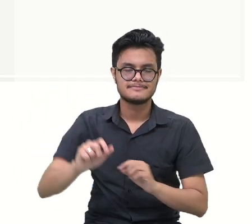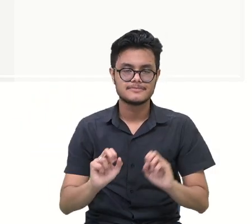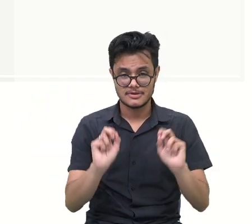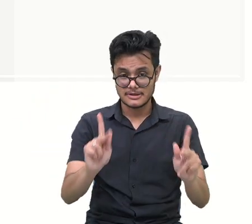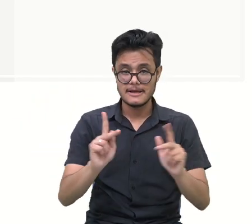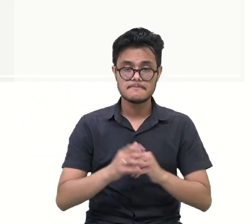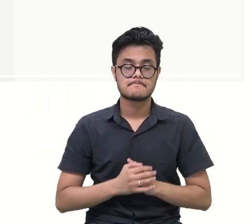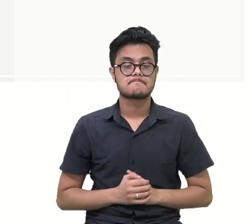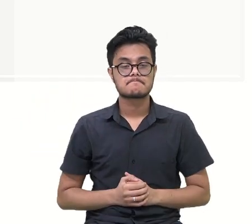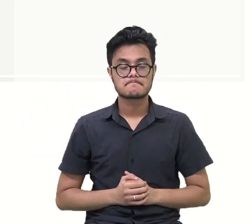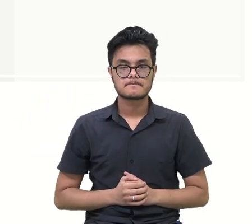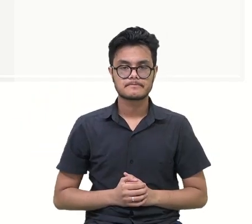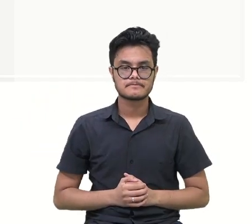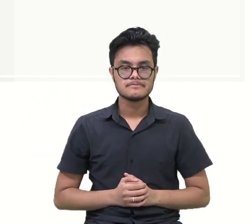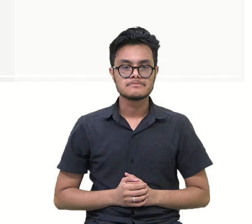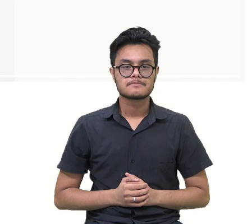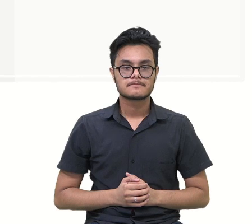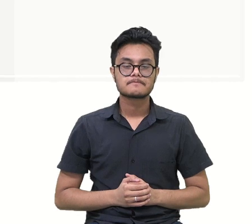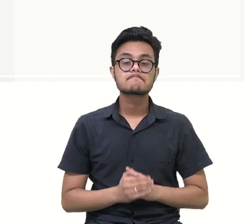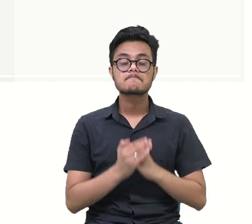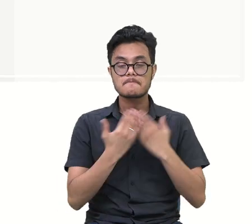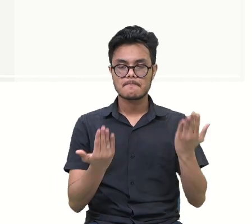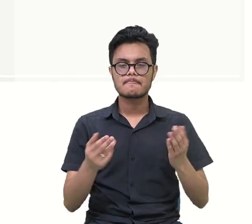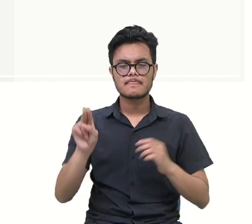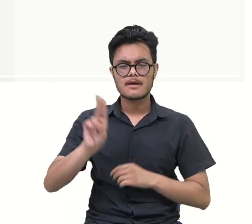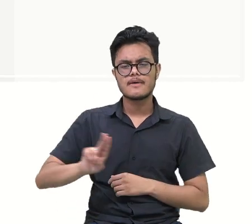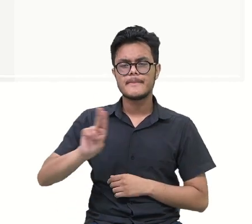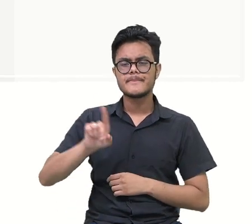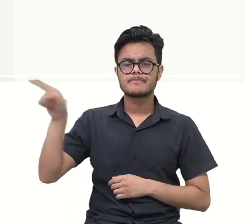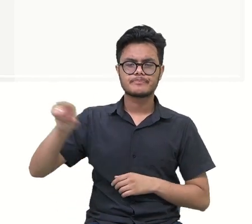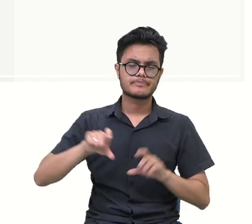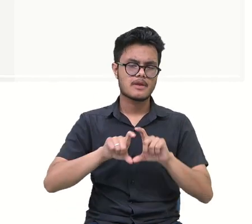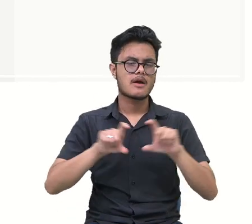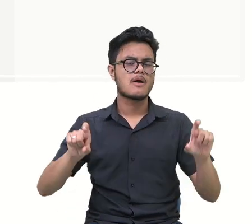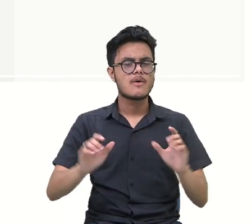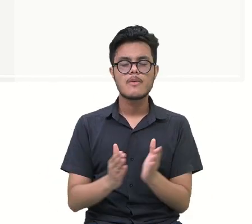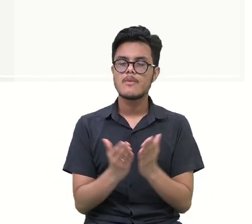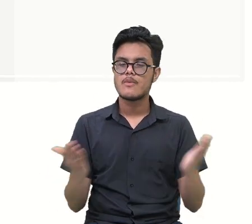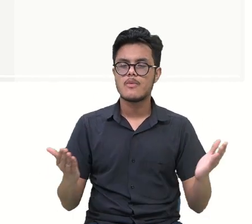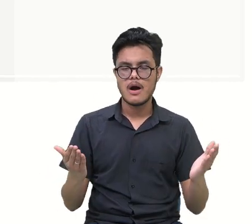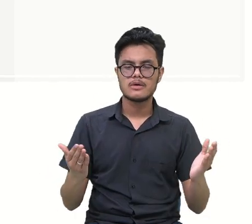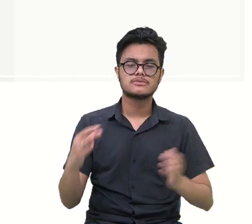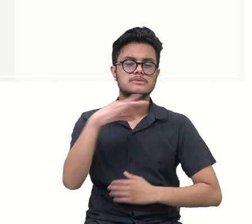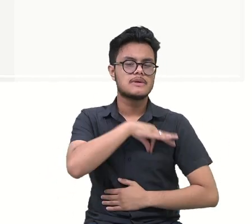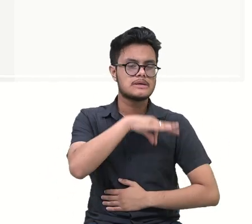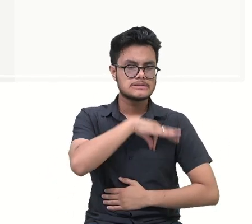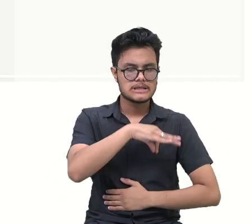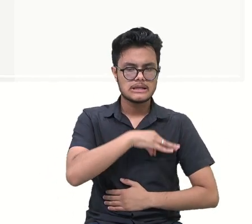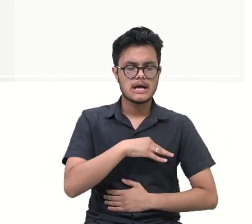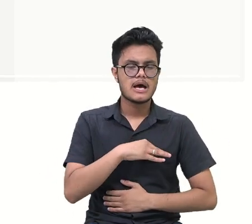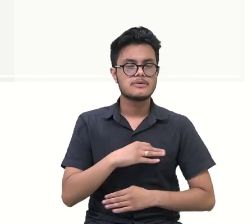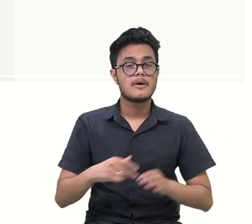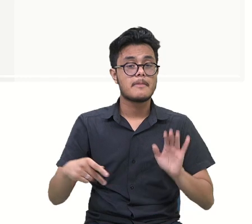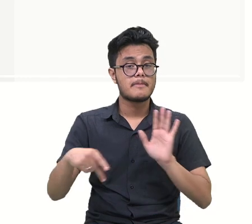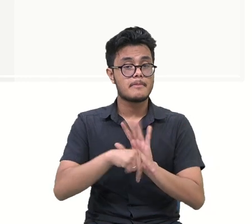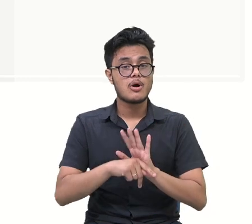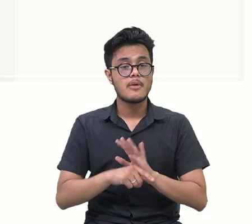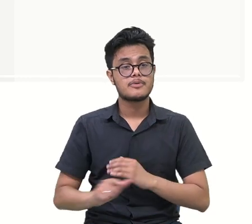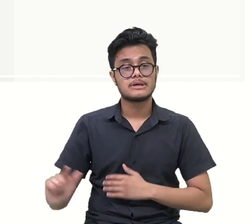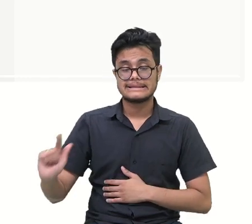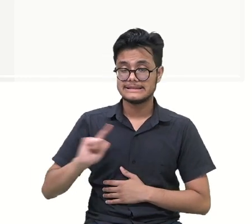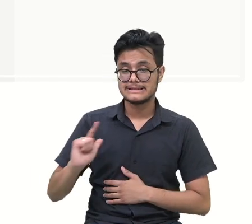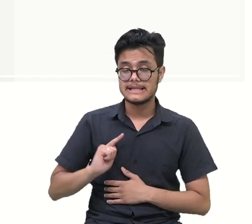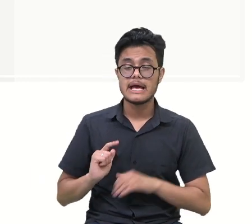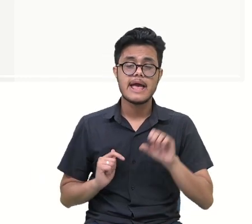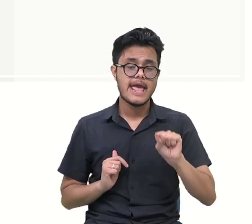ok? A expressão que corresponde à proposta salarial, chamou aqui